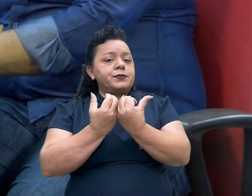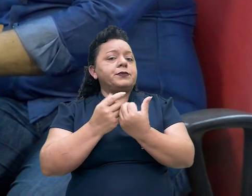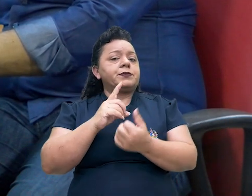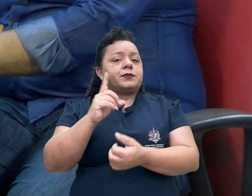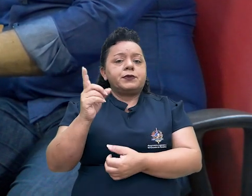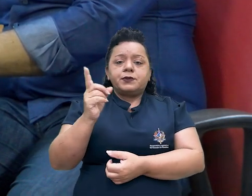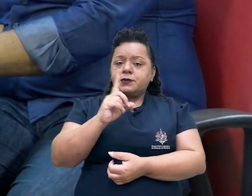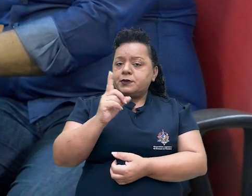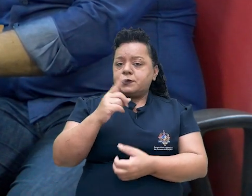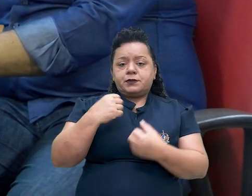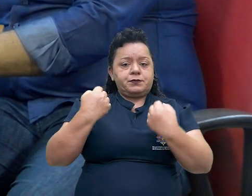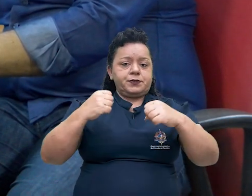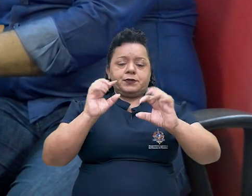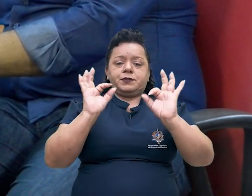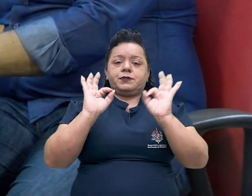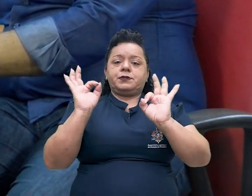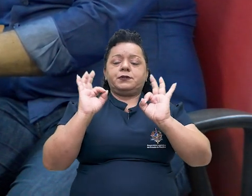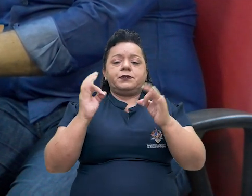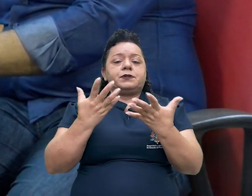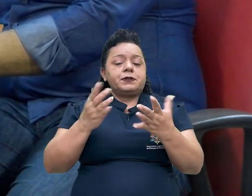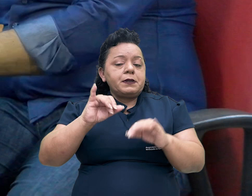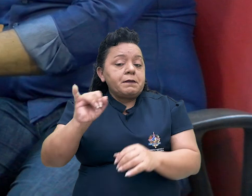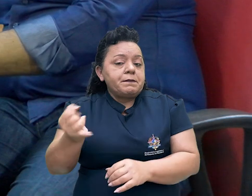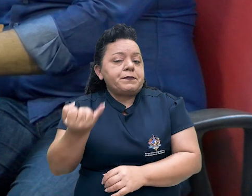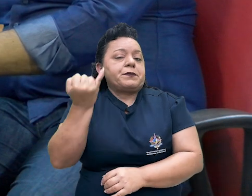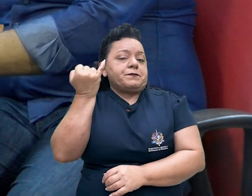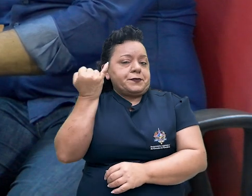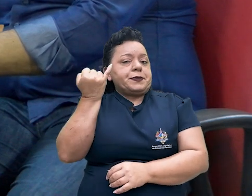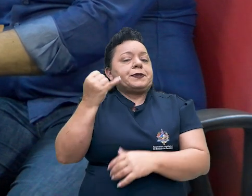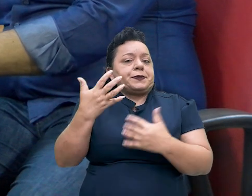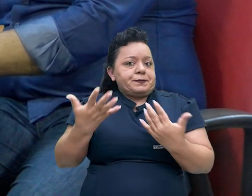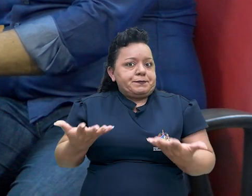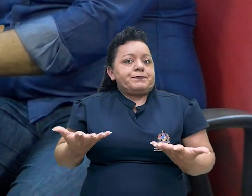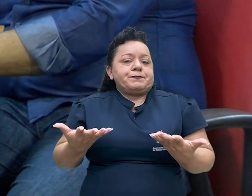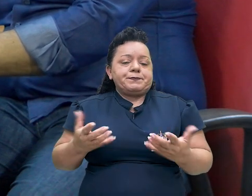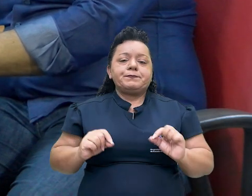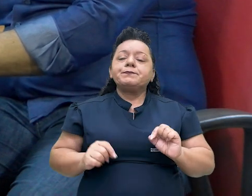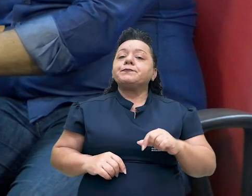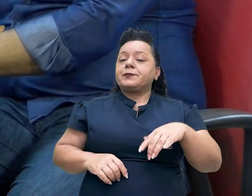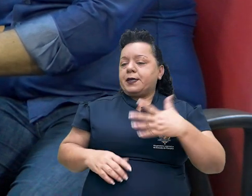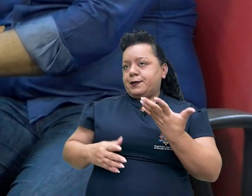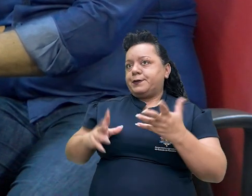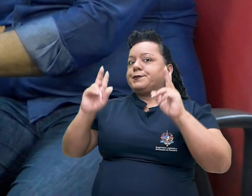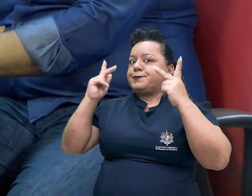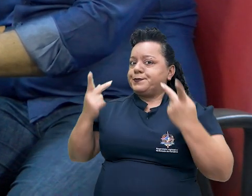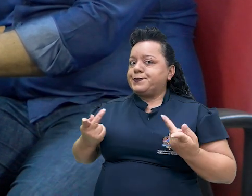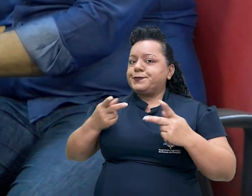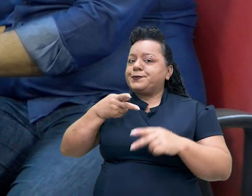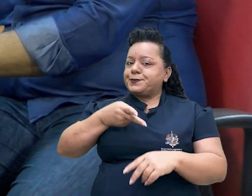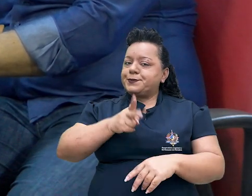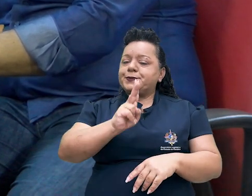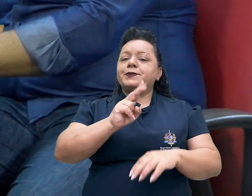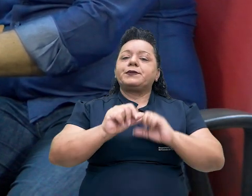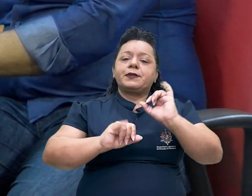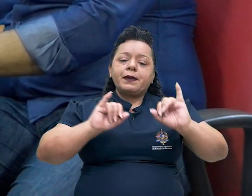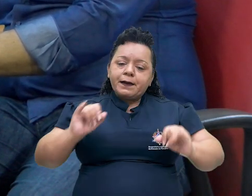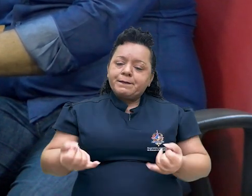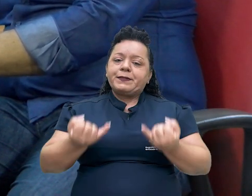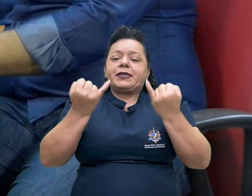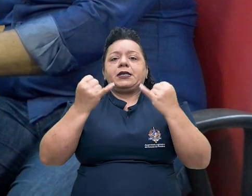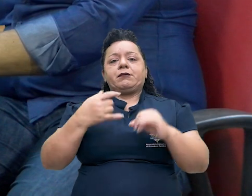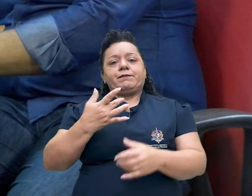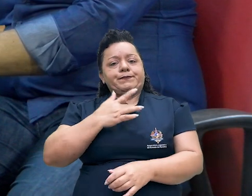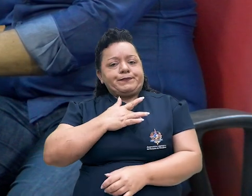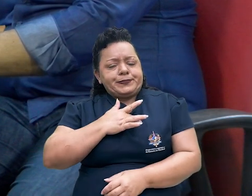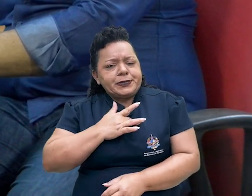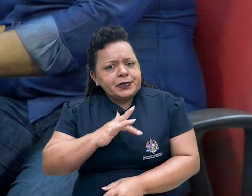não secou posse tava CRC beneficiar daquela o ser humano não tem o ser humano quer levar proveito quer levar em todos os